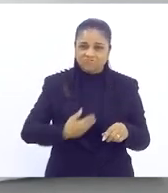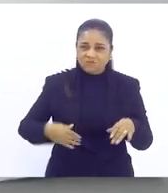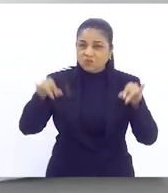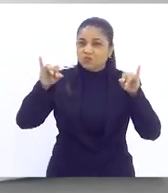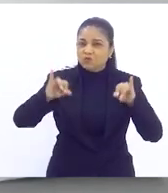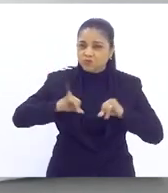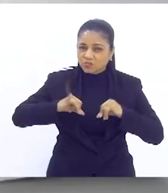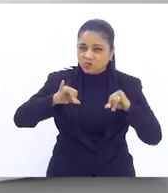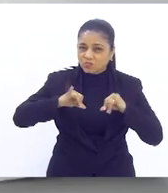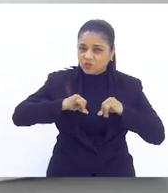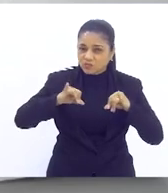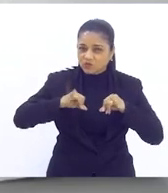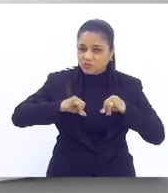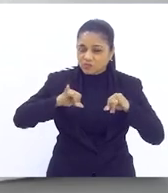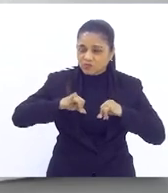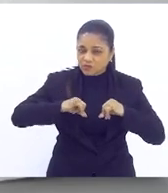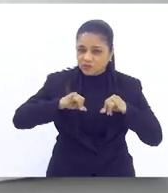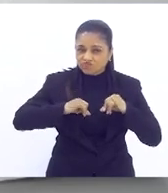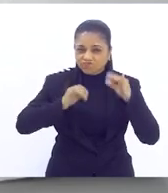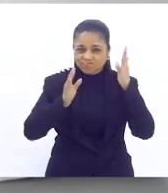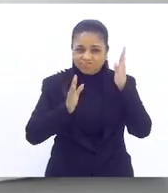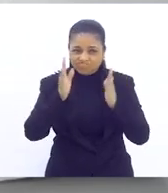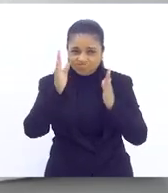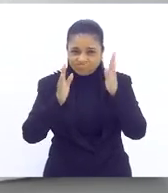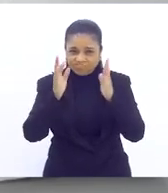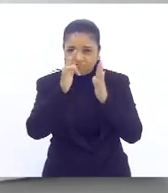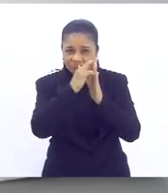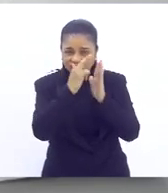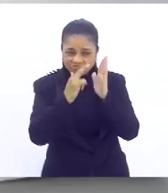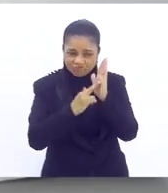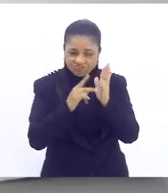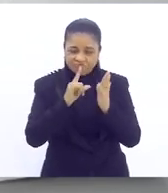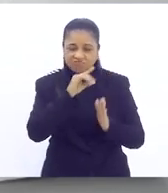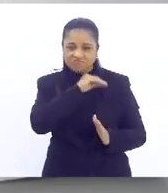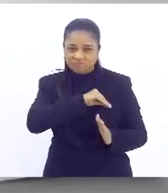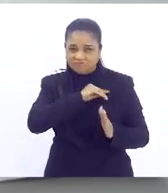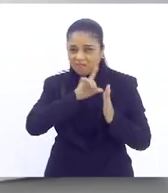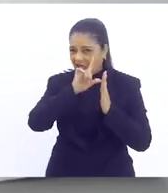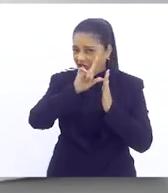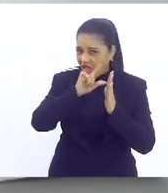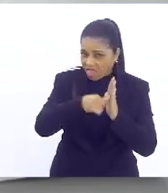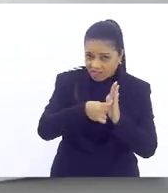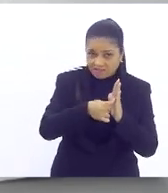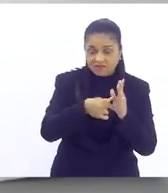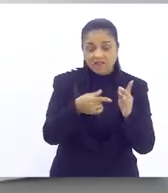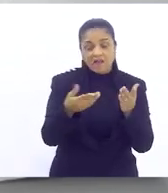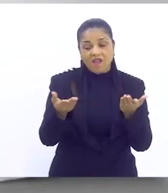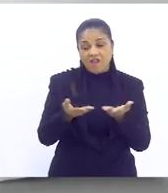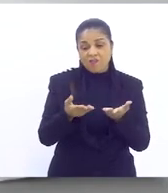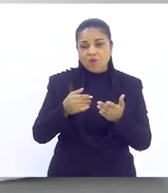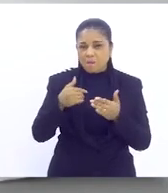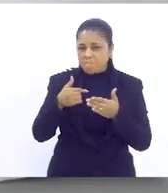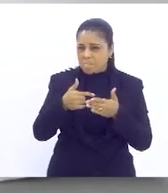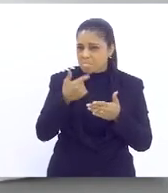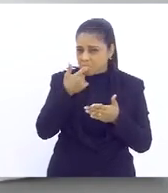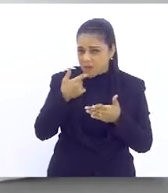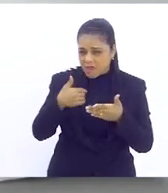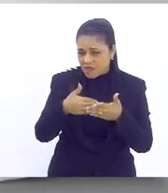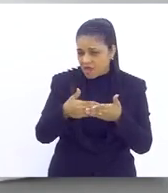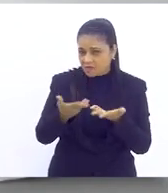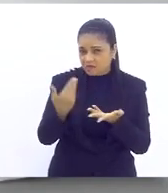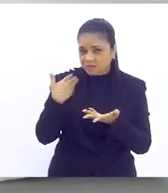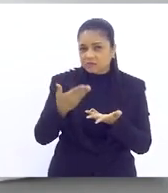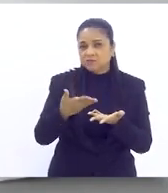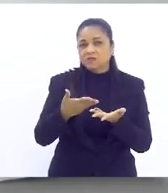durante né o regime que seus salários atrasados Mas recentemente é cumprindo